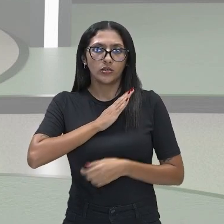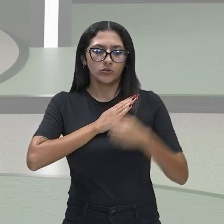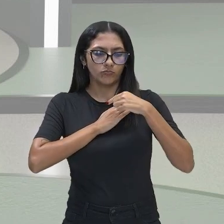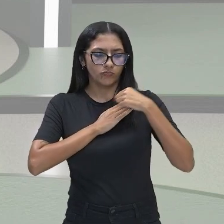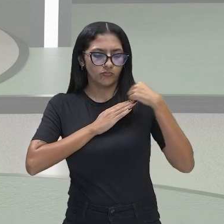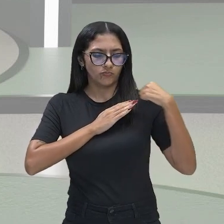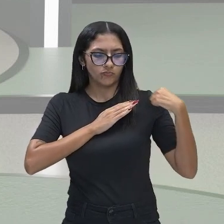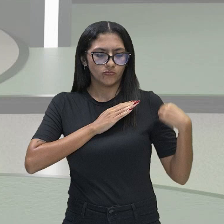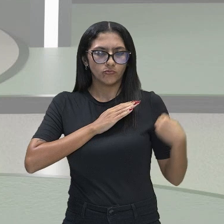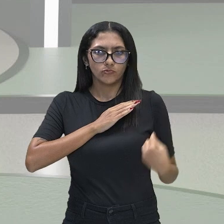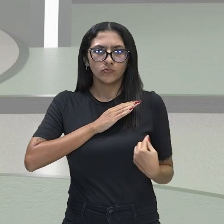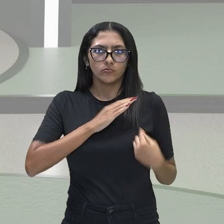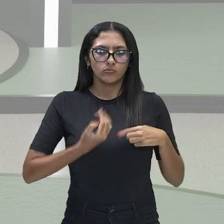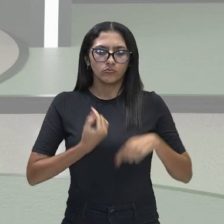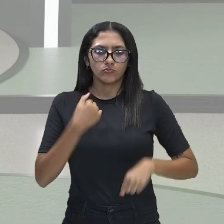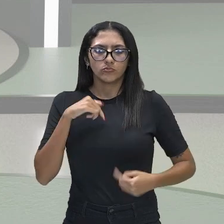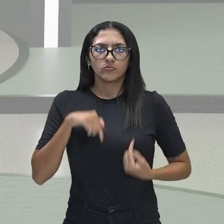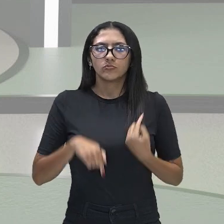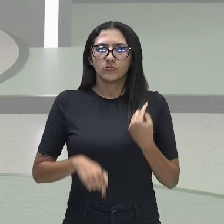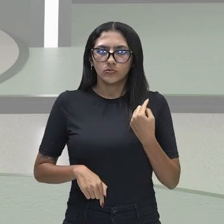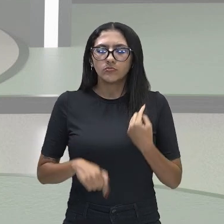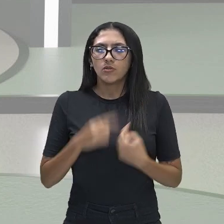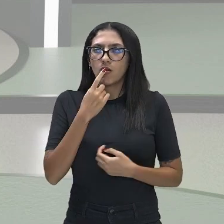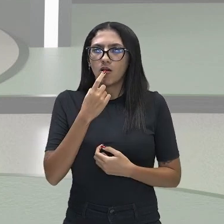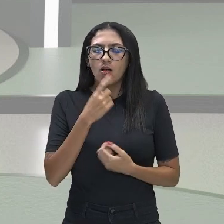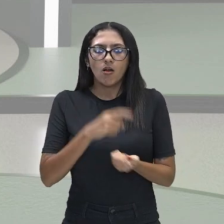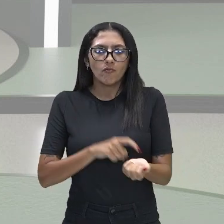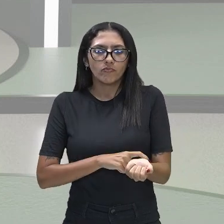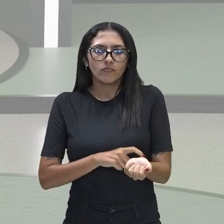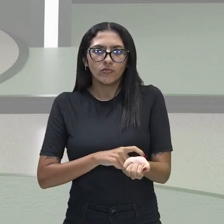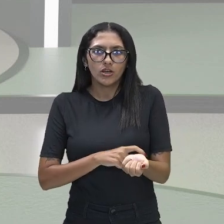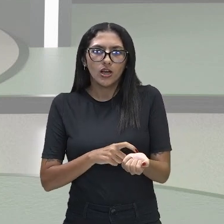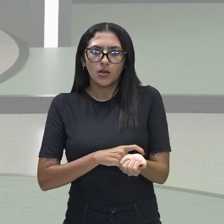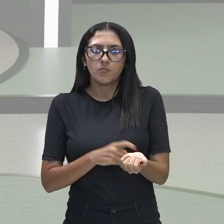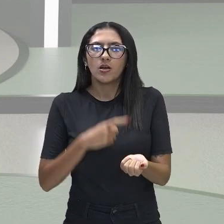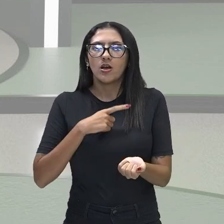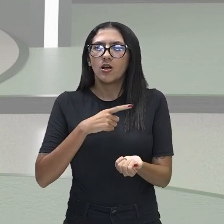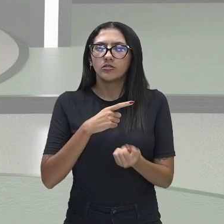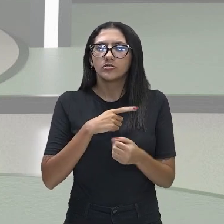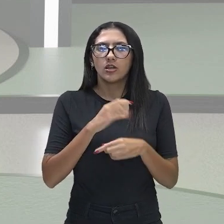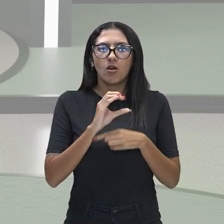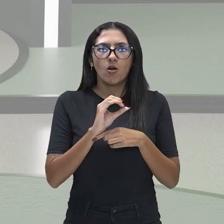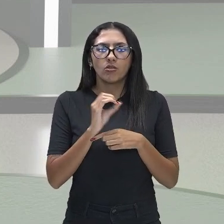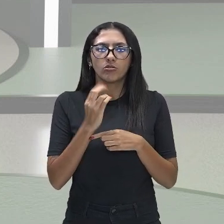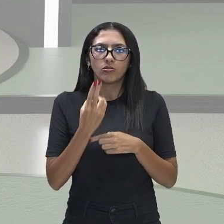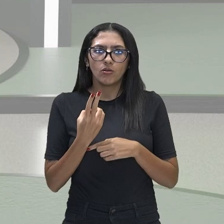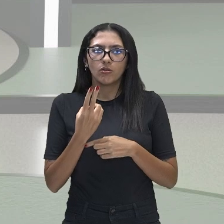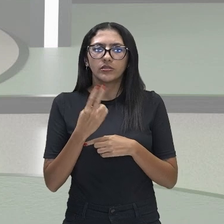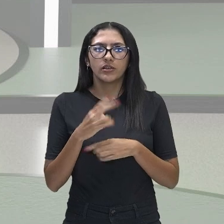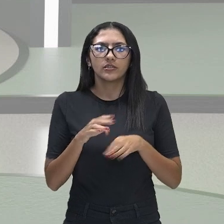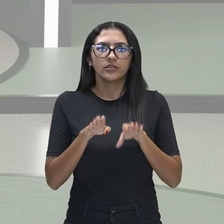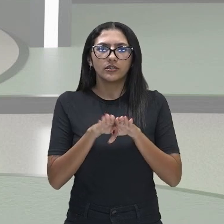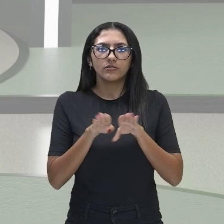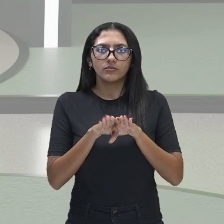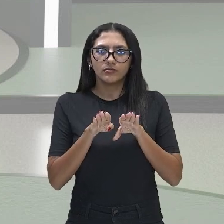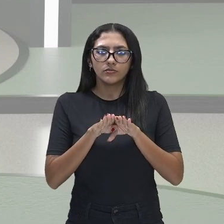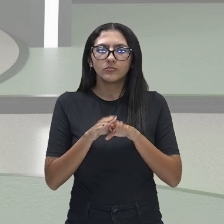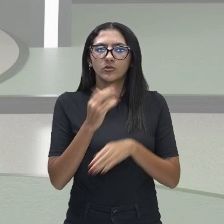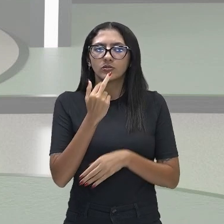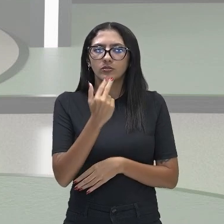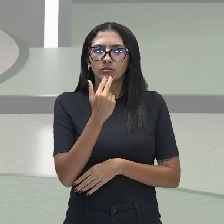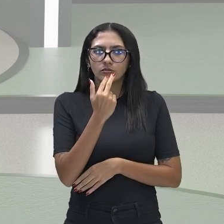corpo, levando o quê? O sangue rico em oxigênio, né? E os